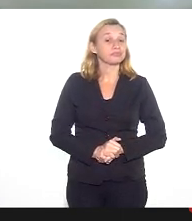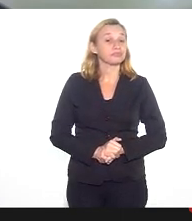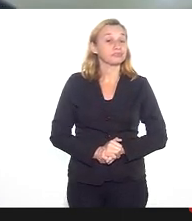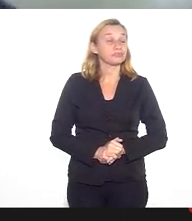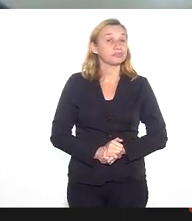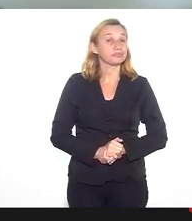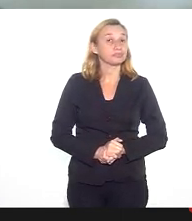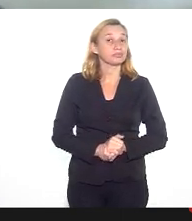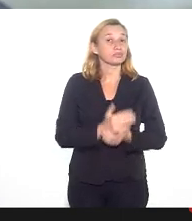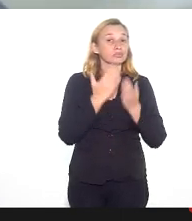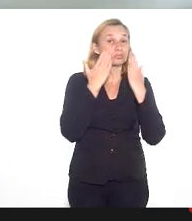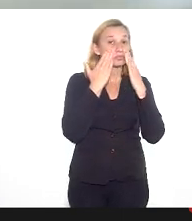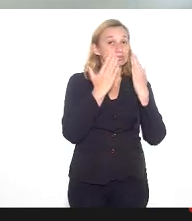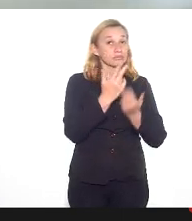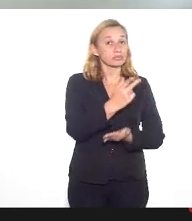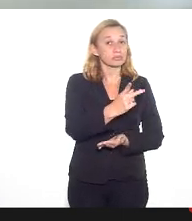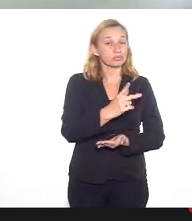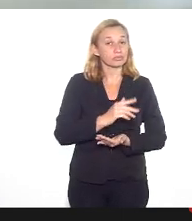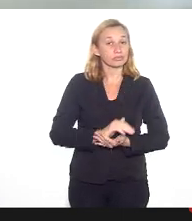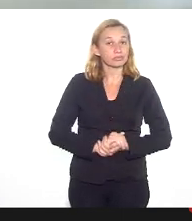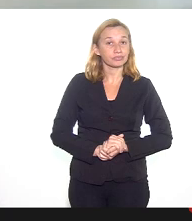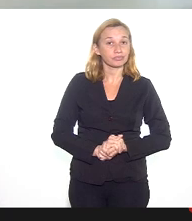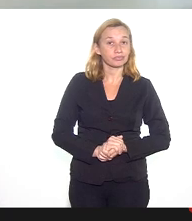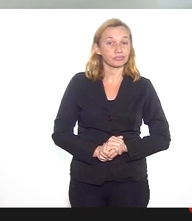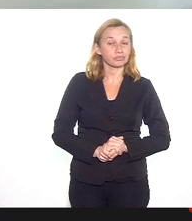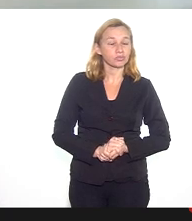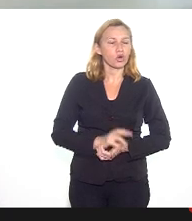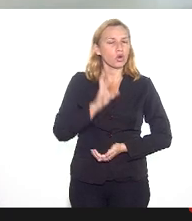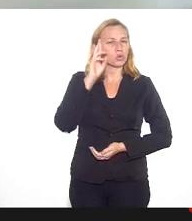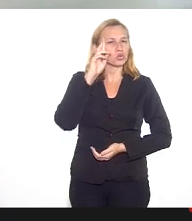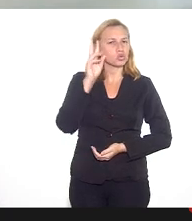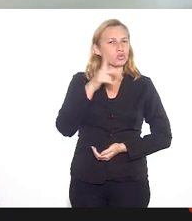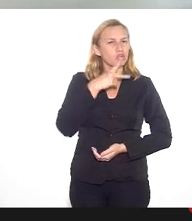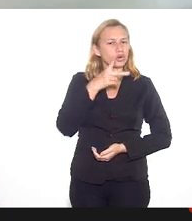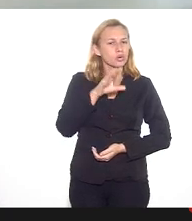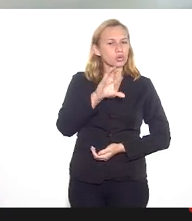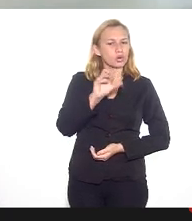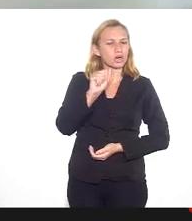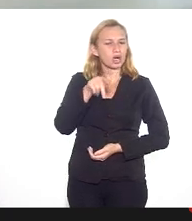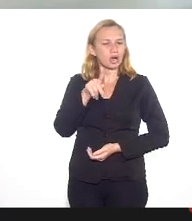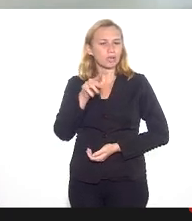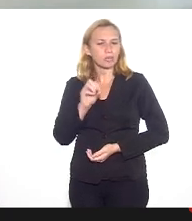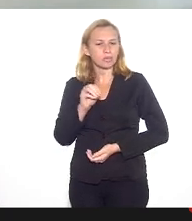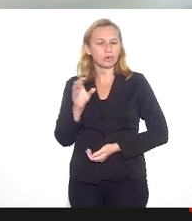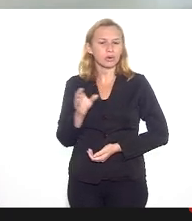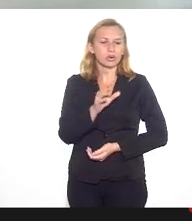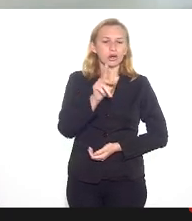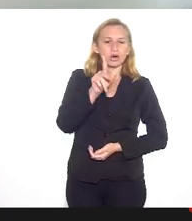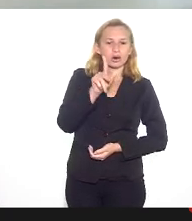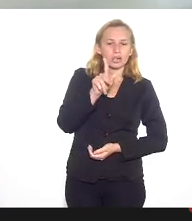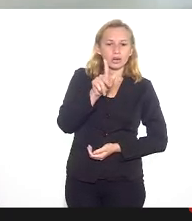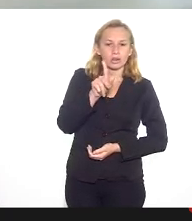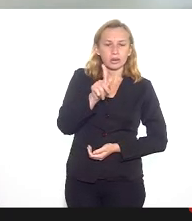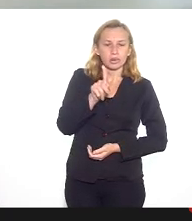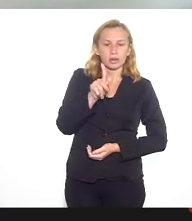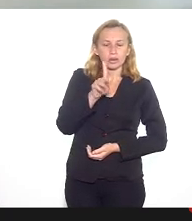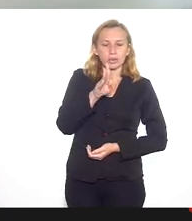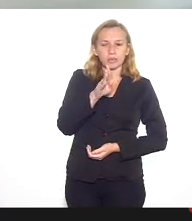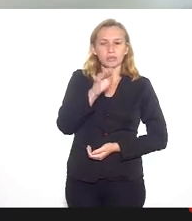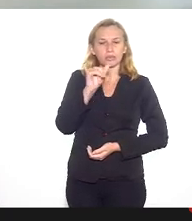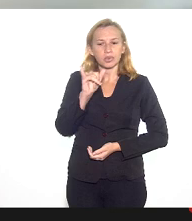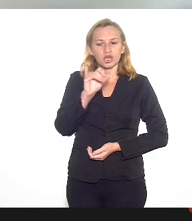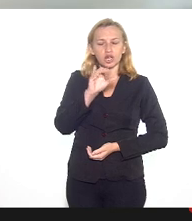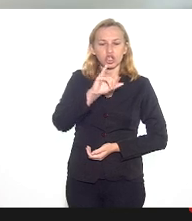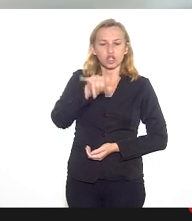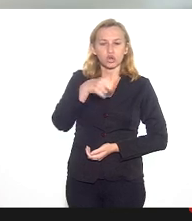sua apresentação. O senhor falou lá do campo de Bijupirá, Salema, na